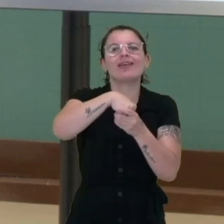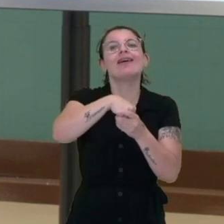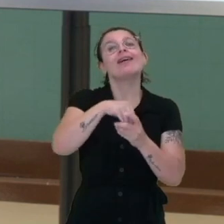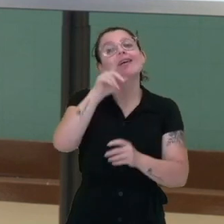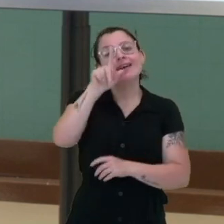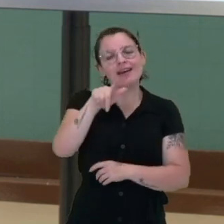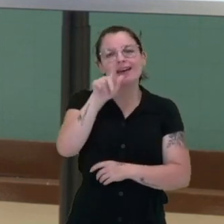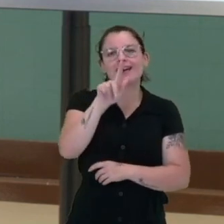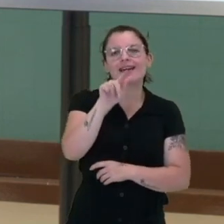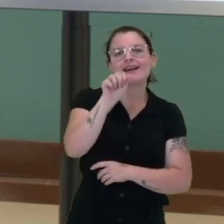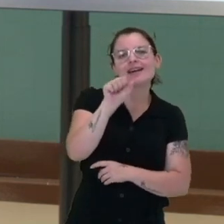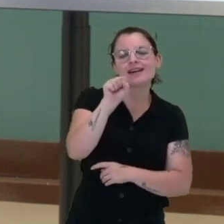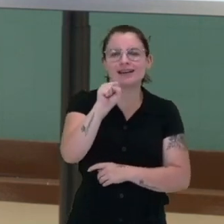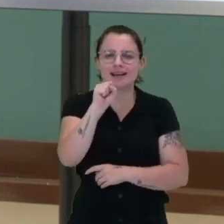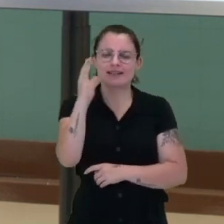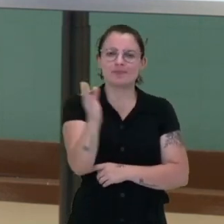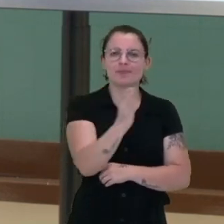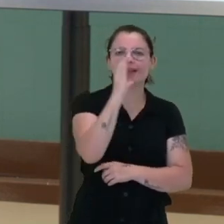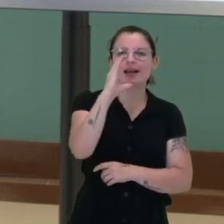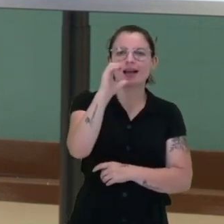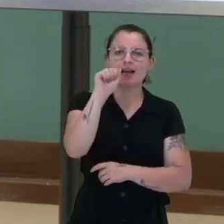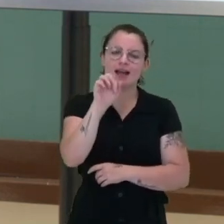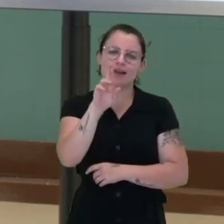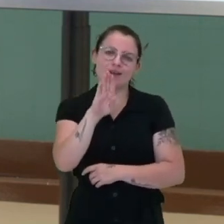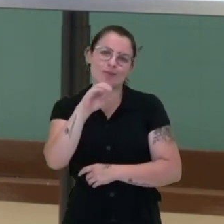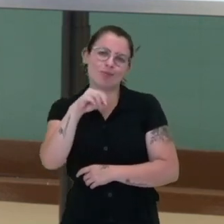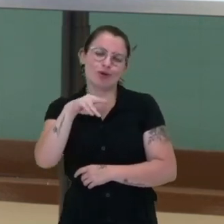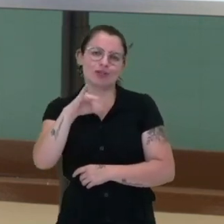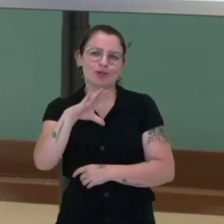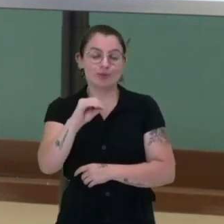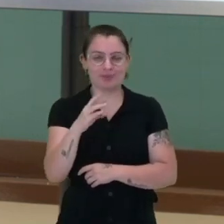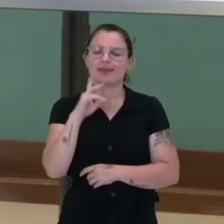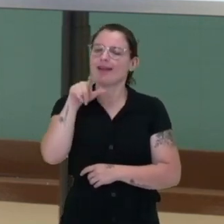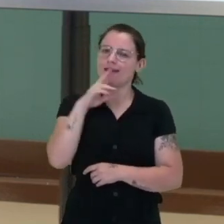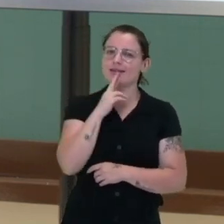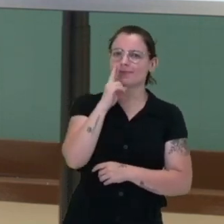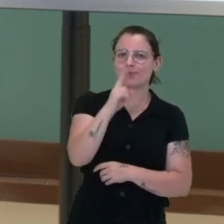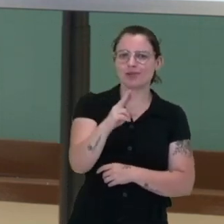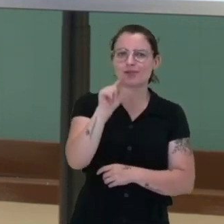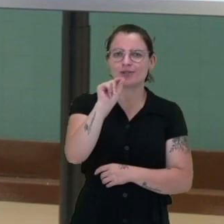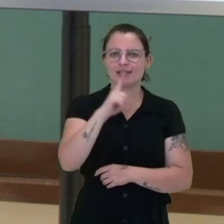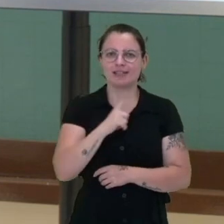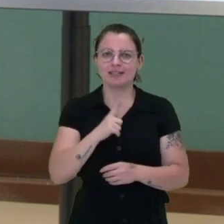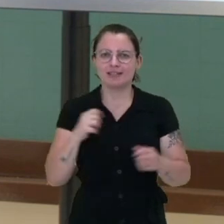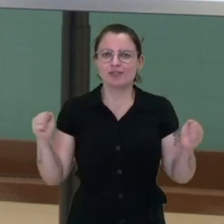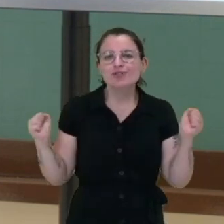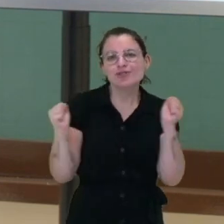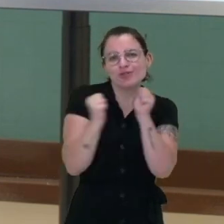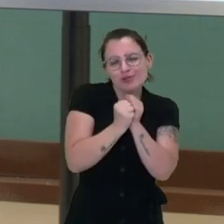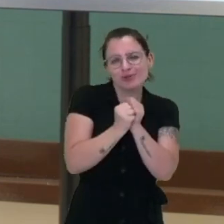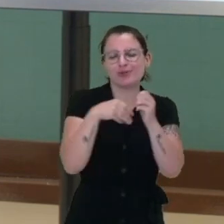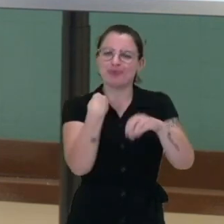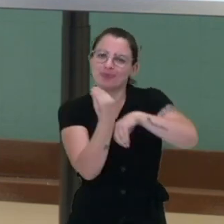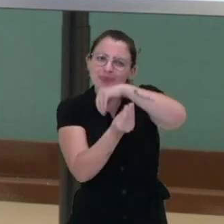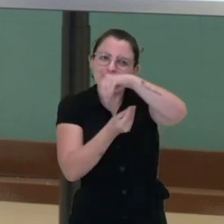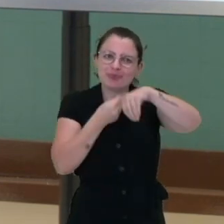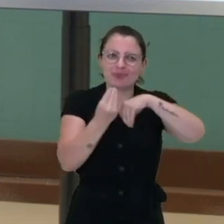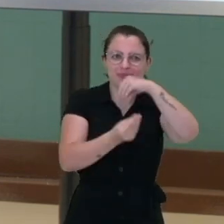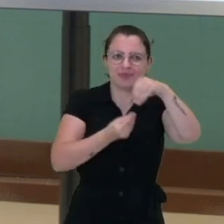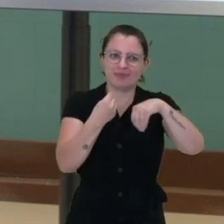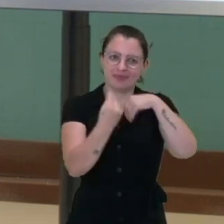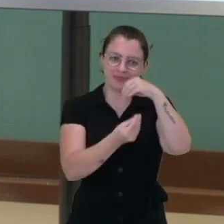gás carbônico, resultado dessa junção, né, desses dois materiais, vinagre